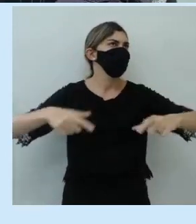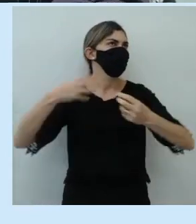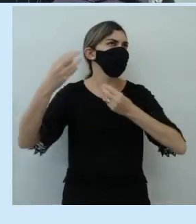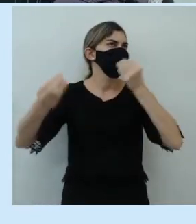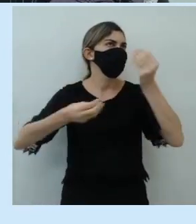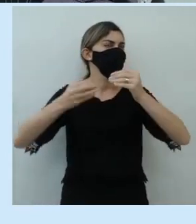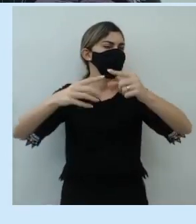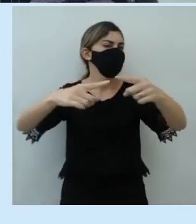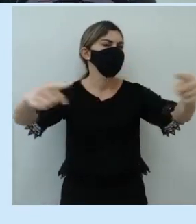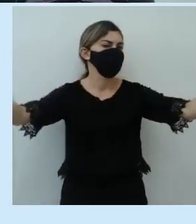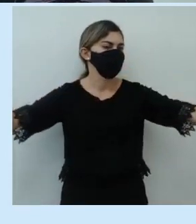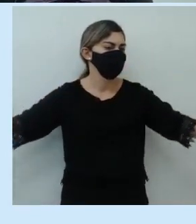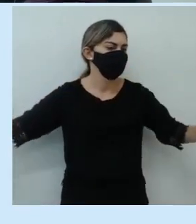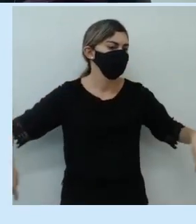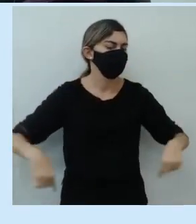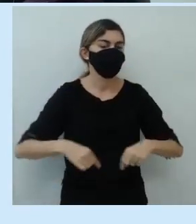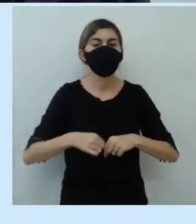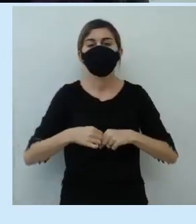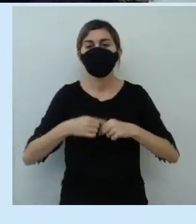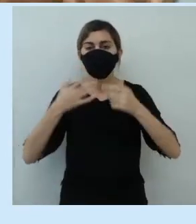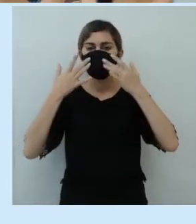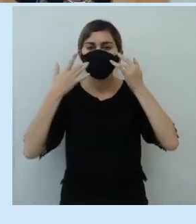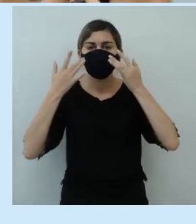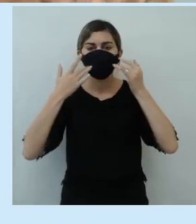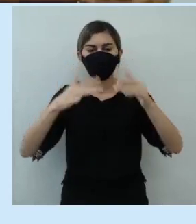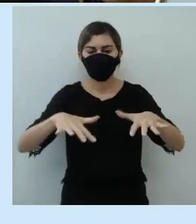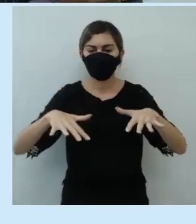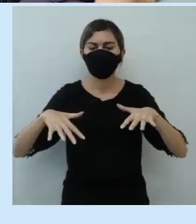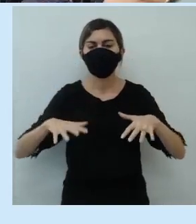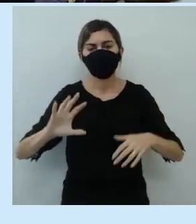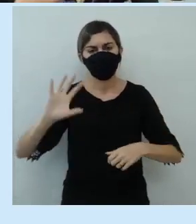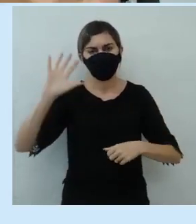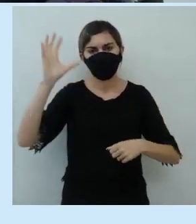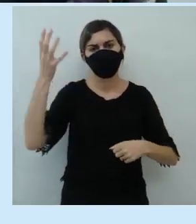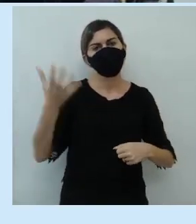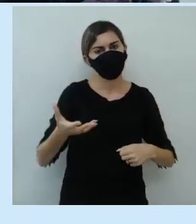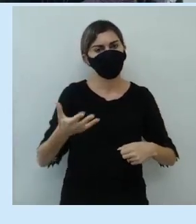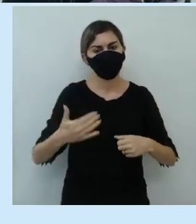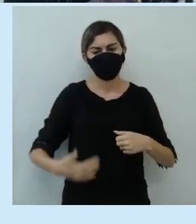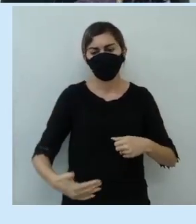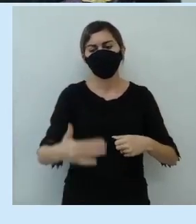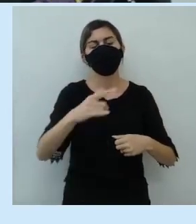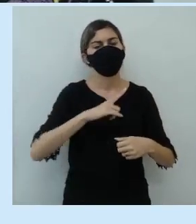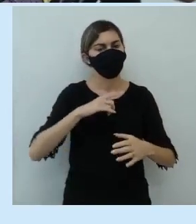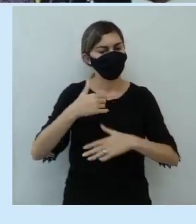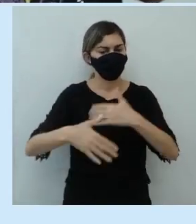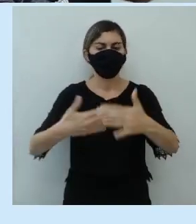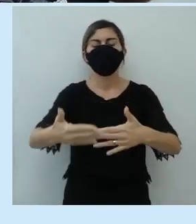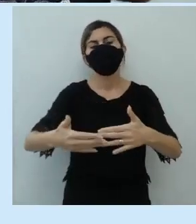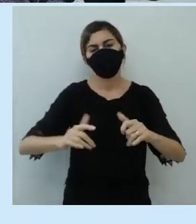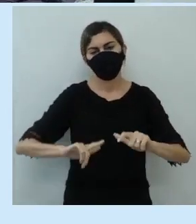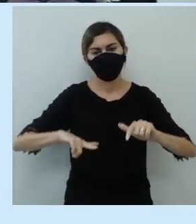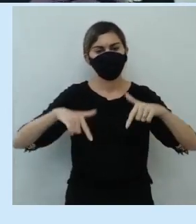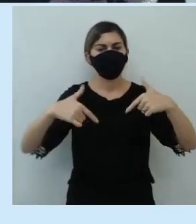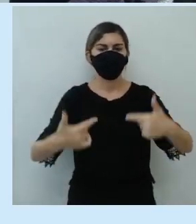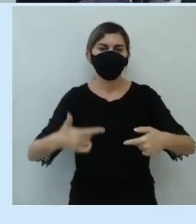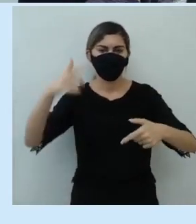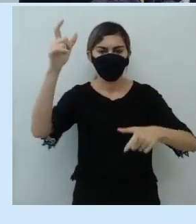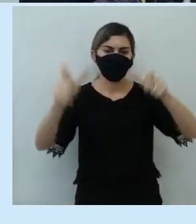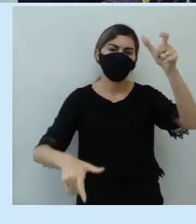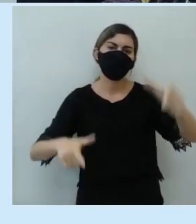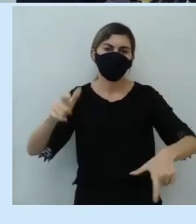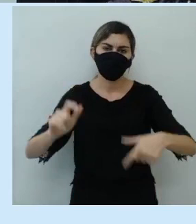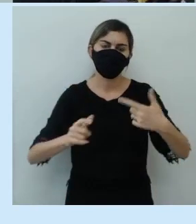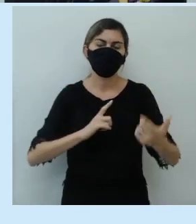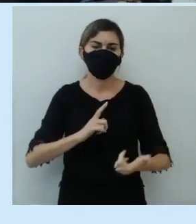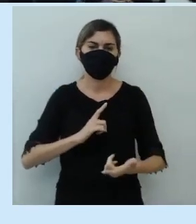do que é o espaço em que a cena vai acontecer, onde vai haver o desenrolar das ações dos personagens,